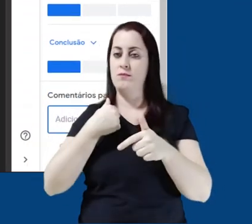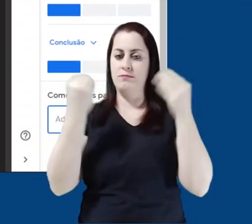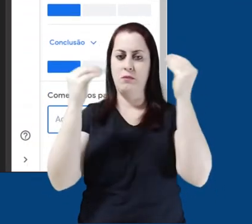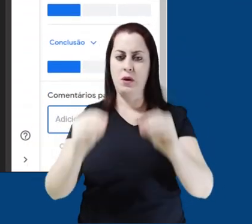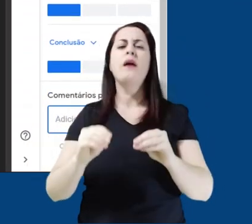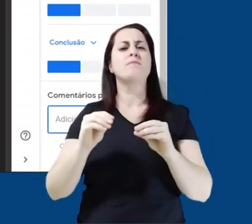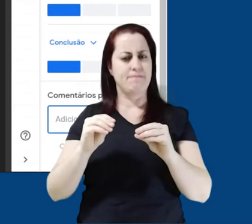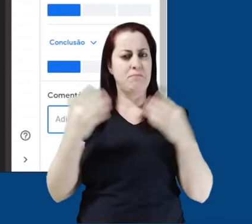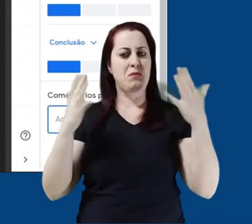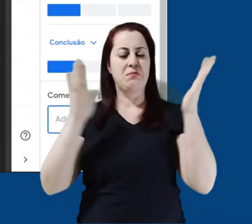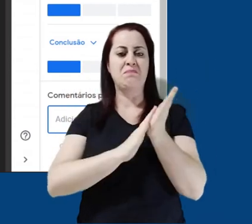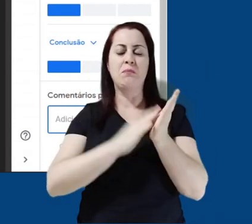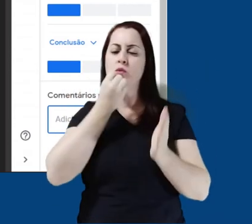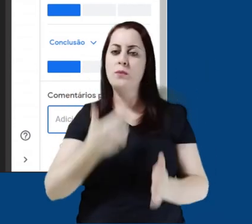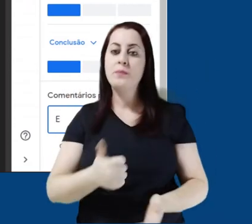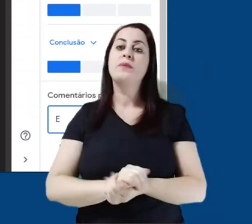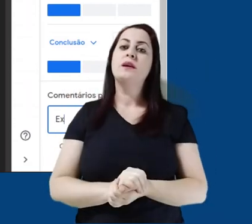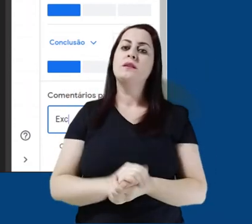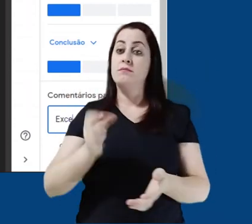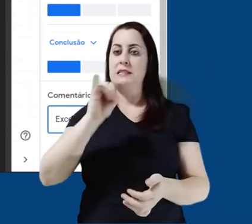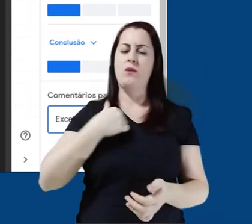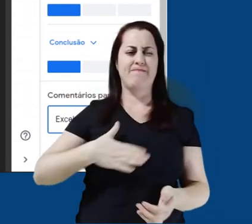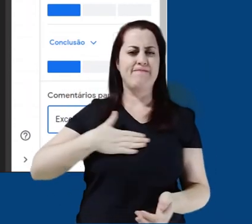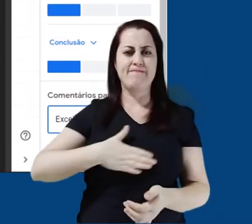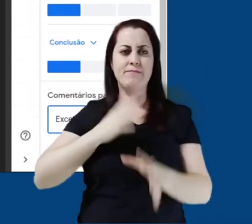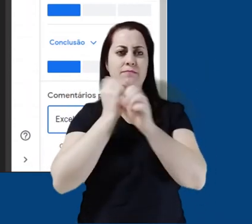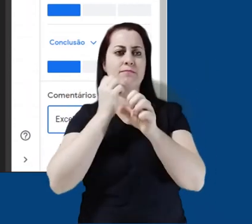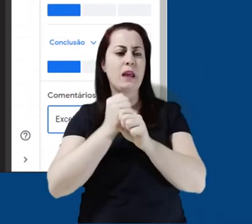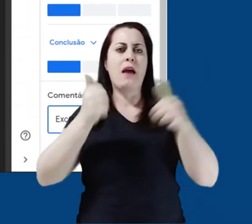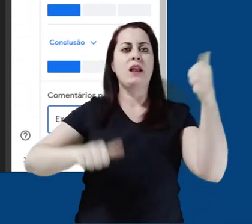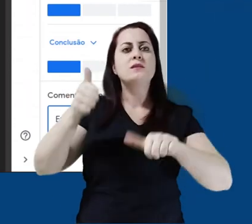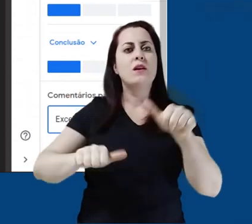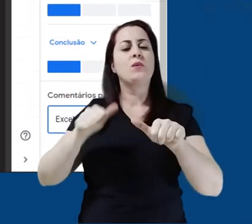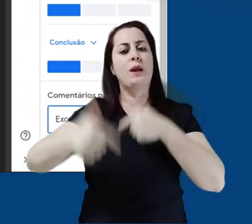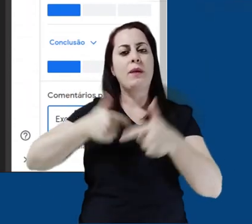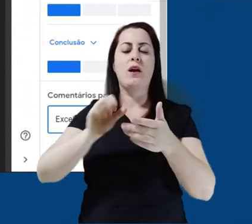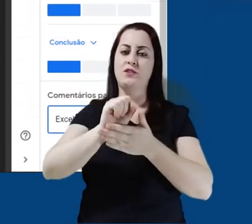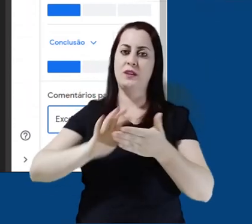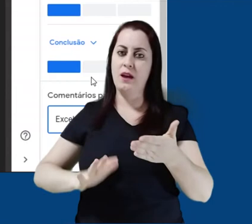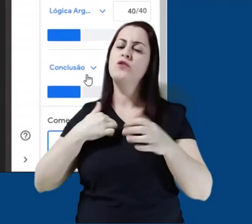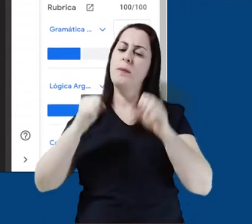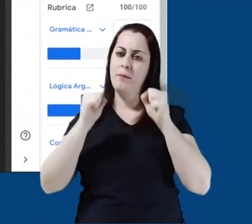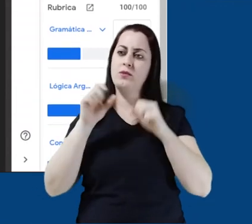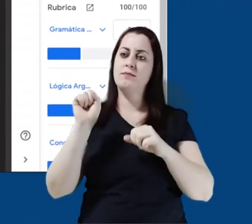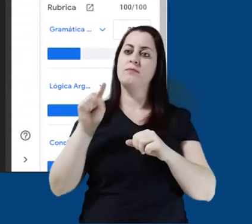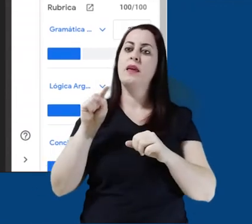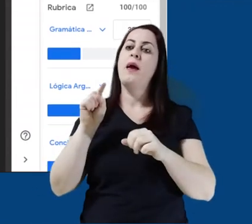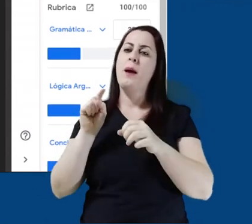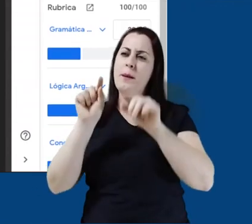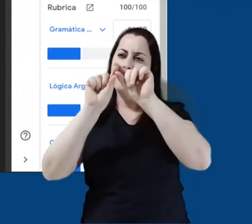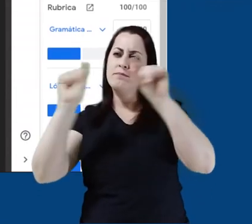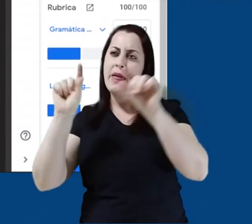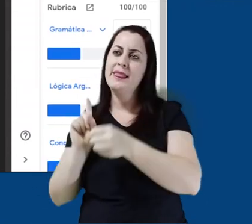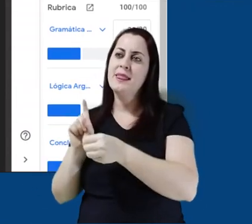Diana sobre o trabalho dela Vou colocar aqui excelente trabalho quando estiver satisfeito com a pontuação e com avaliação do trabalho ou atividade